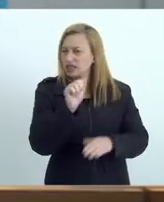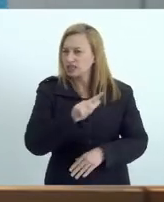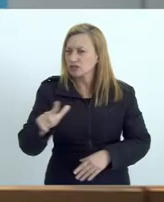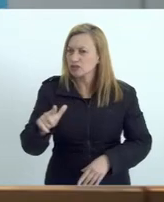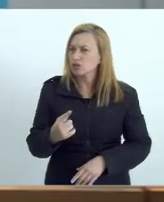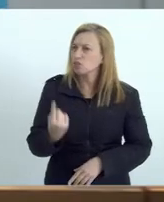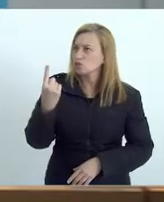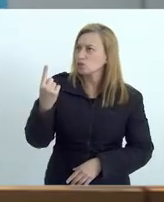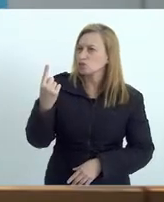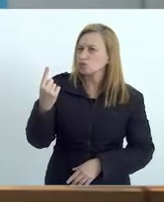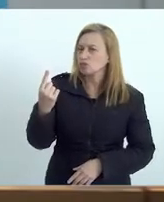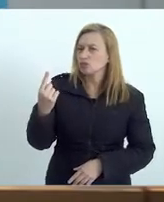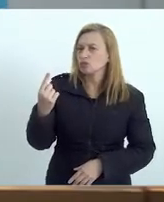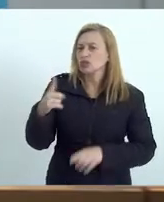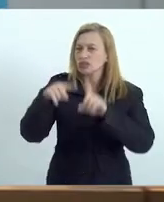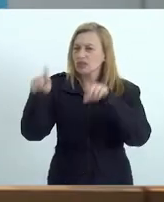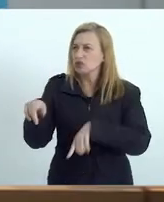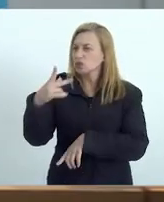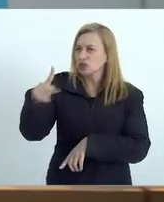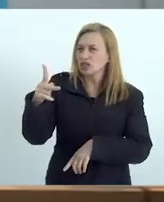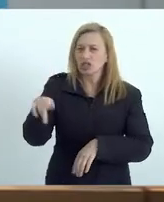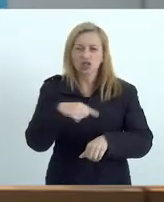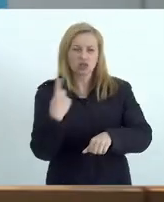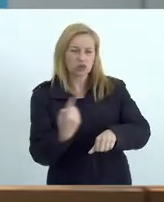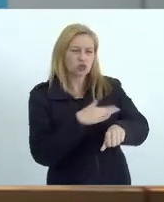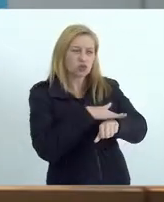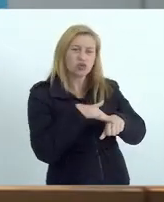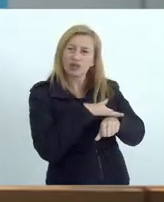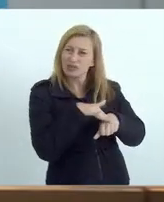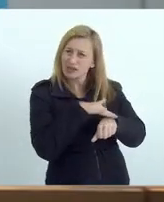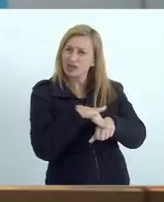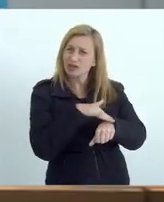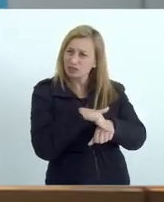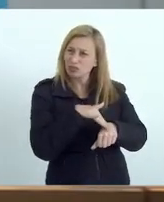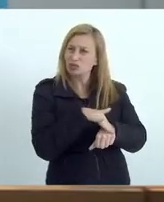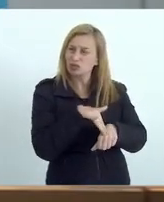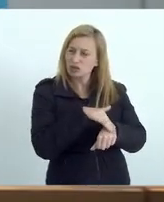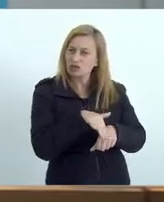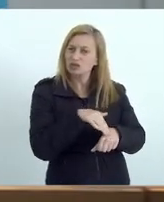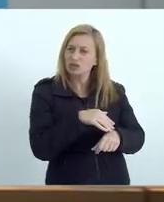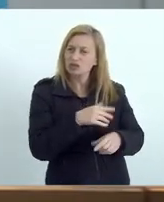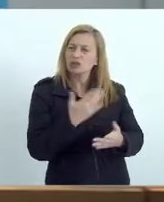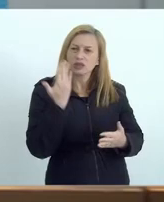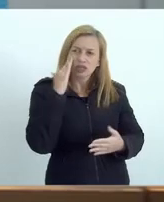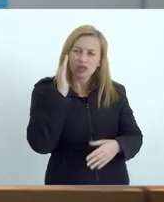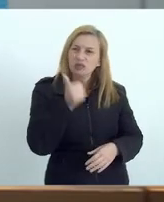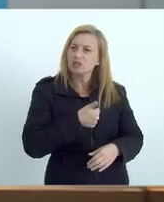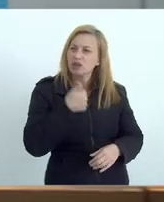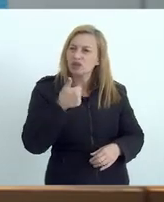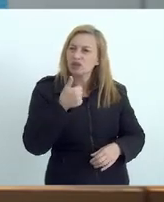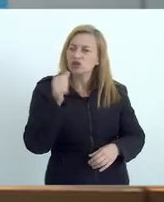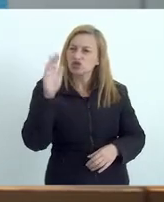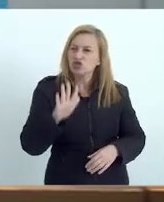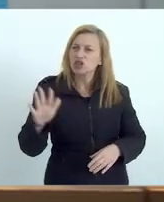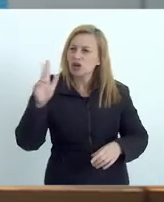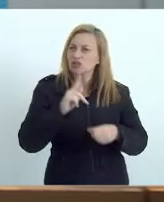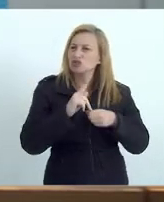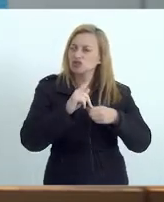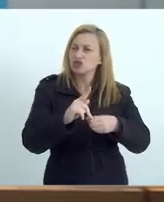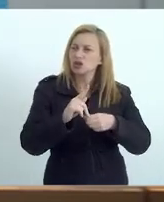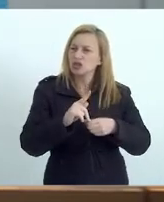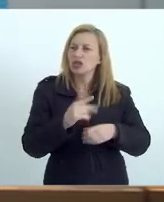servidor lá da casa civil EA gente conversa com entre entra no consenso com o procurador-geral do Estado